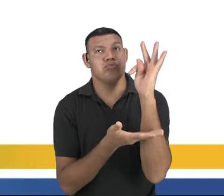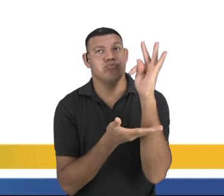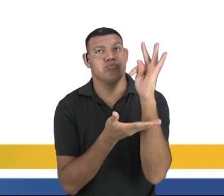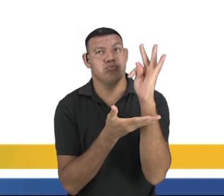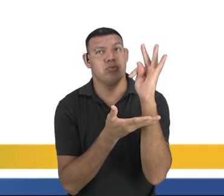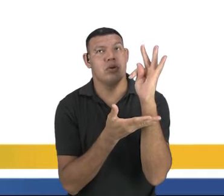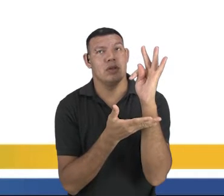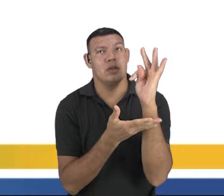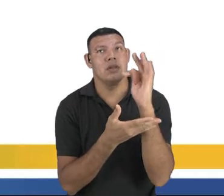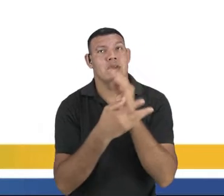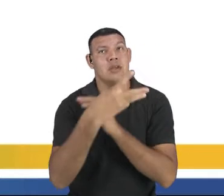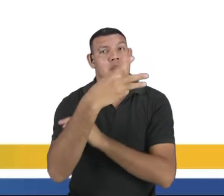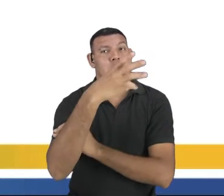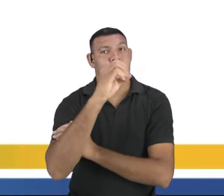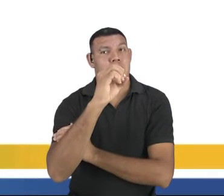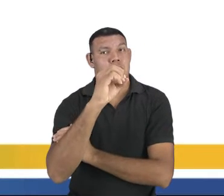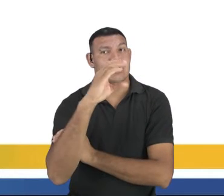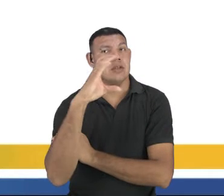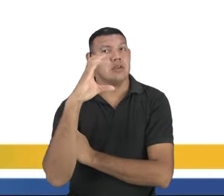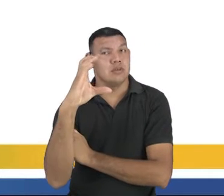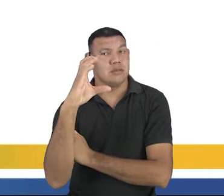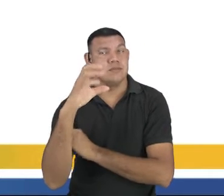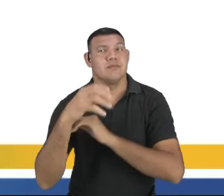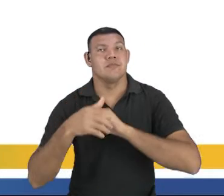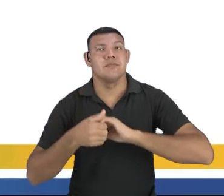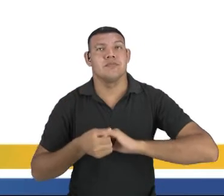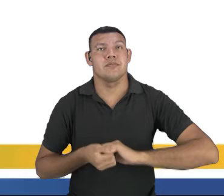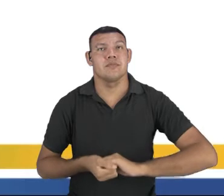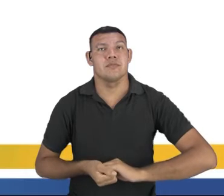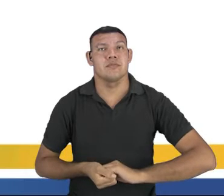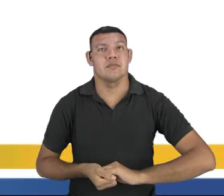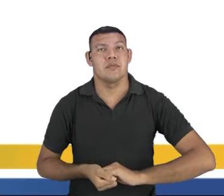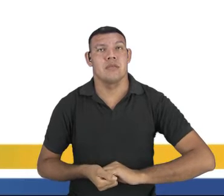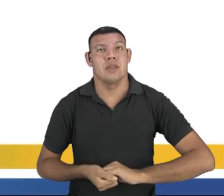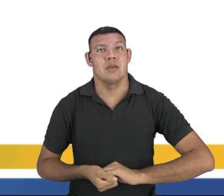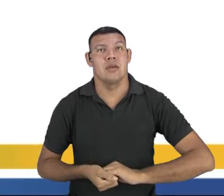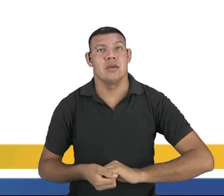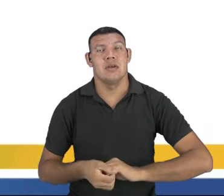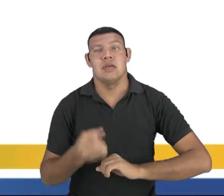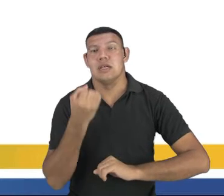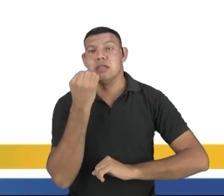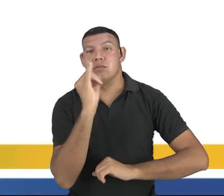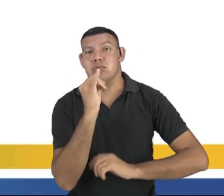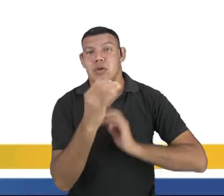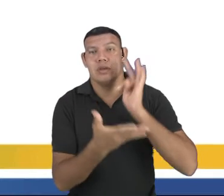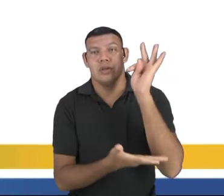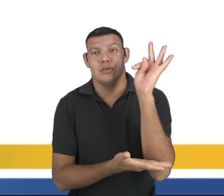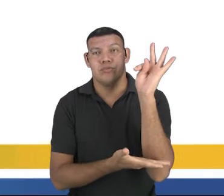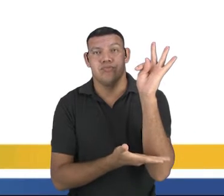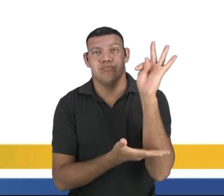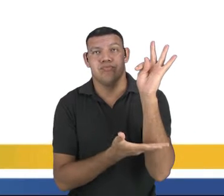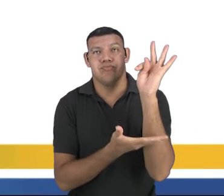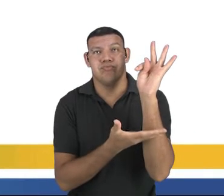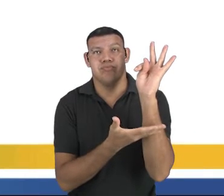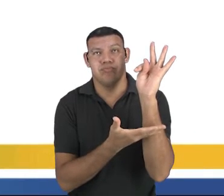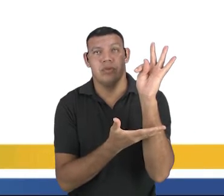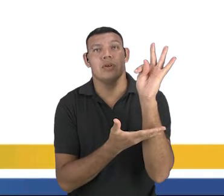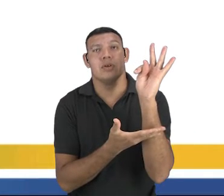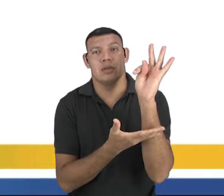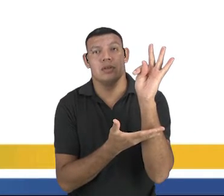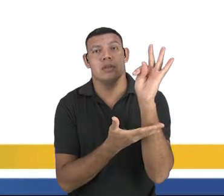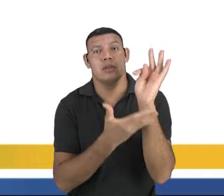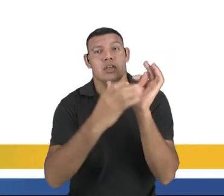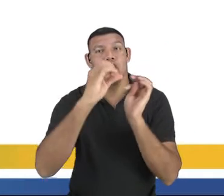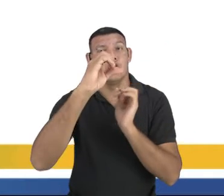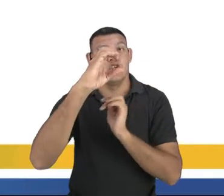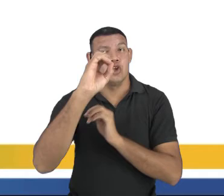e o mercúrio que está dentro do recipiente. Os dois estão a 30 graus Celsius. Se a temperatura do sistema líquido recipiente sobe